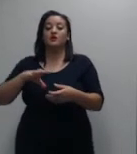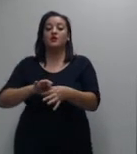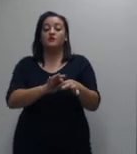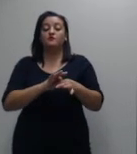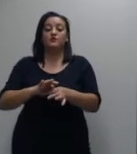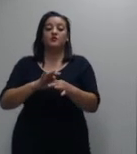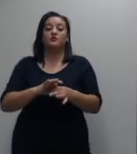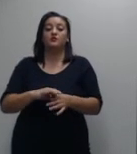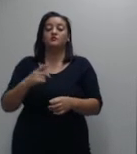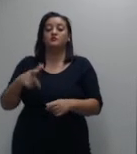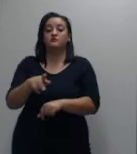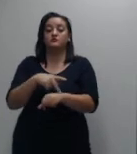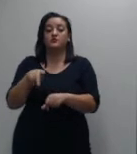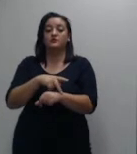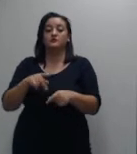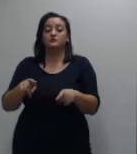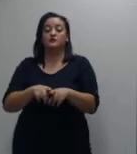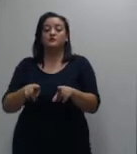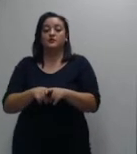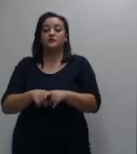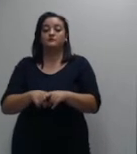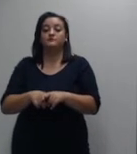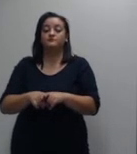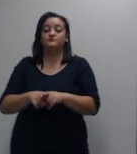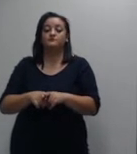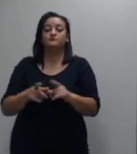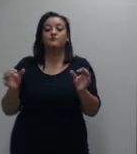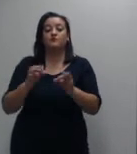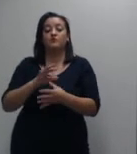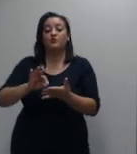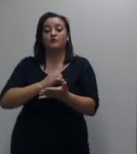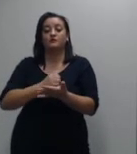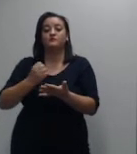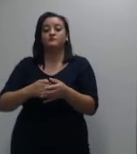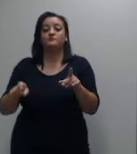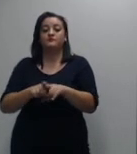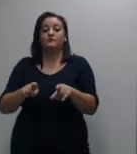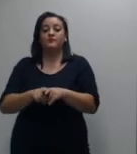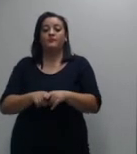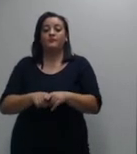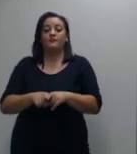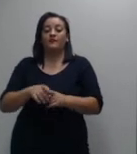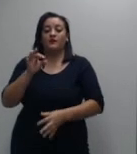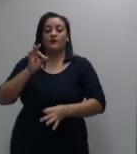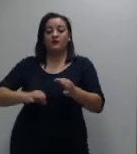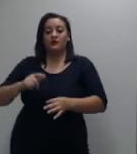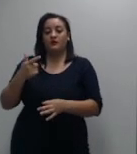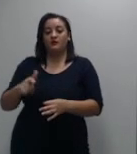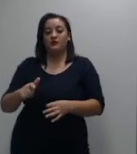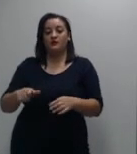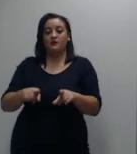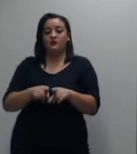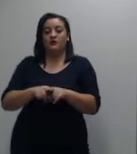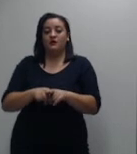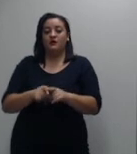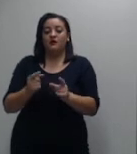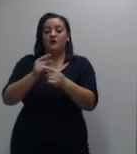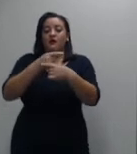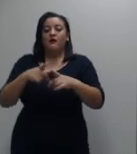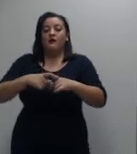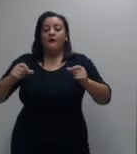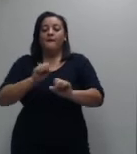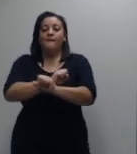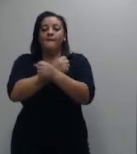demanda estrangeira de indenização visto canadense observa acontecido